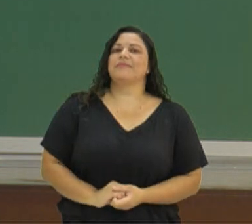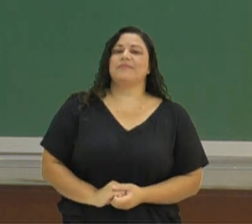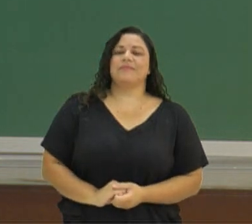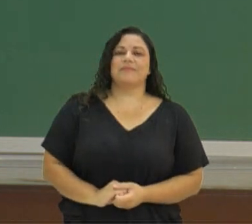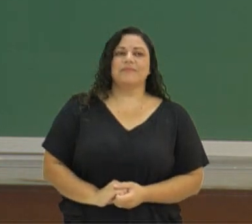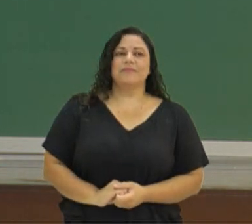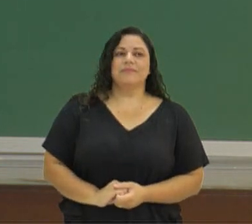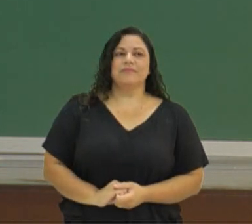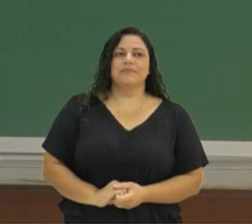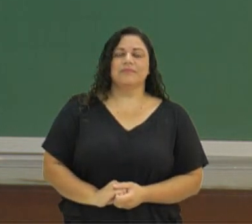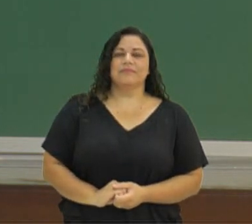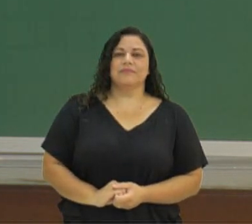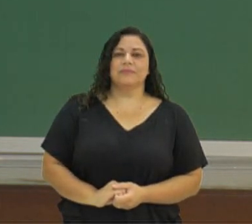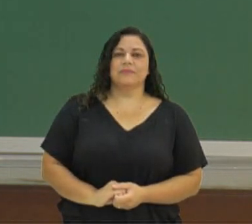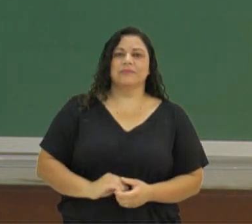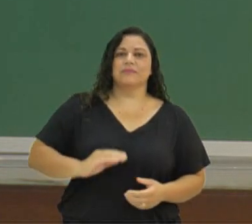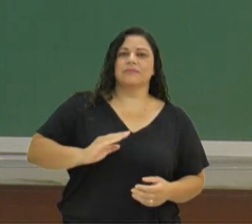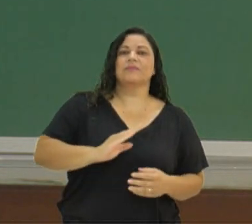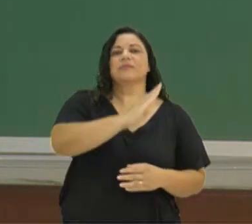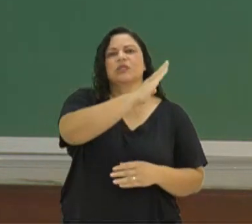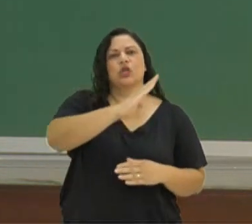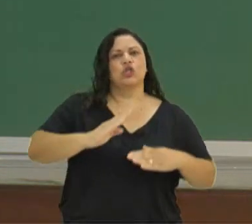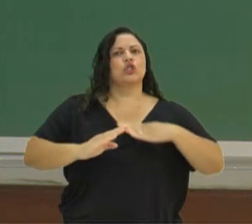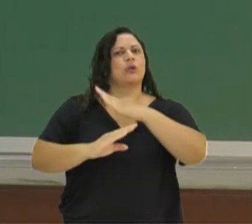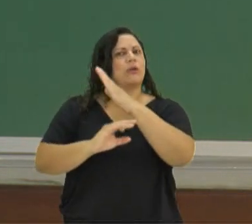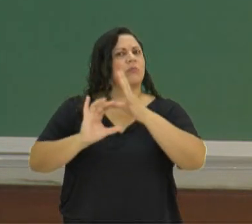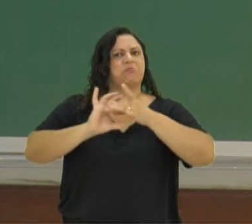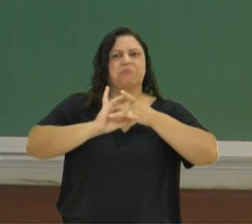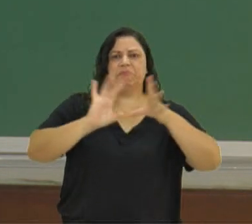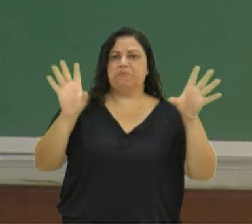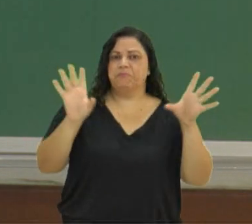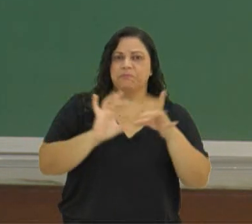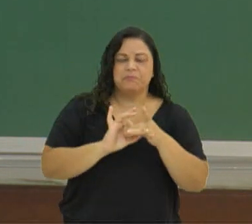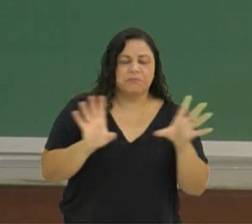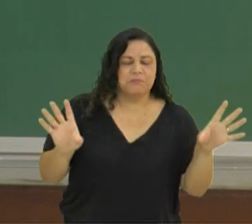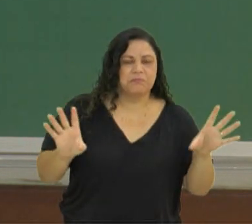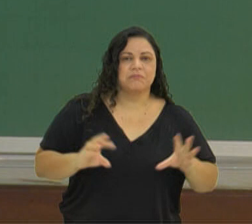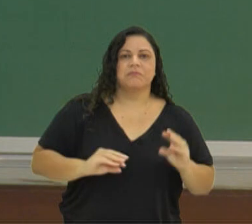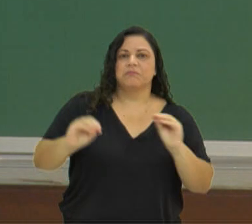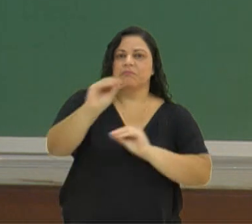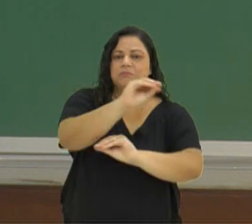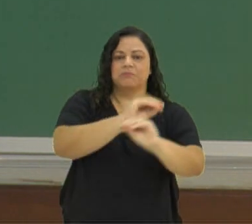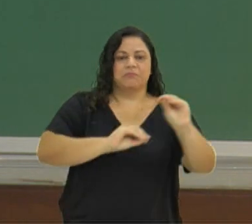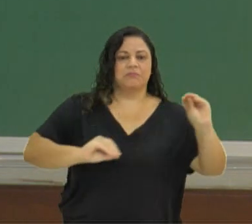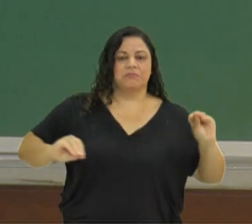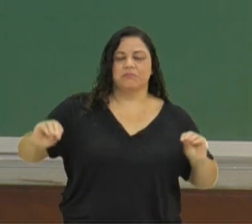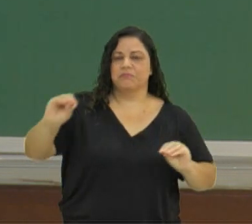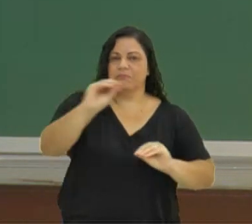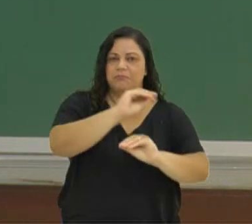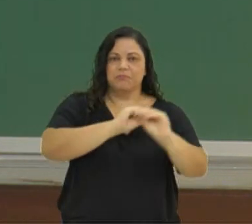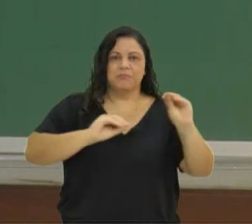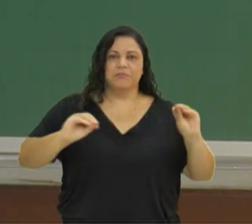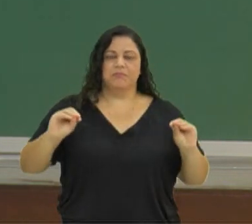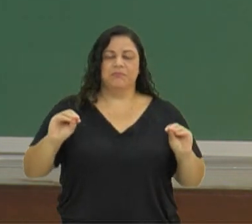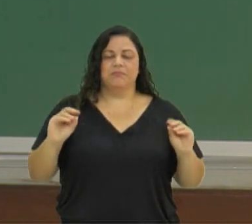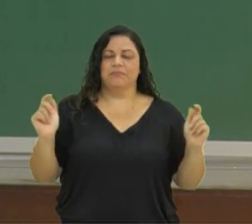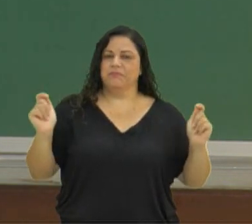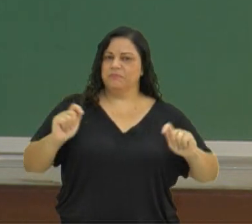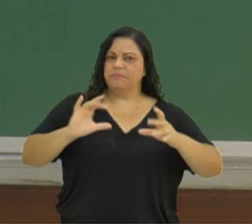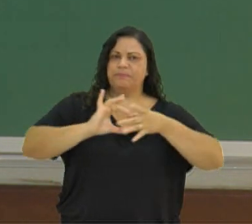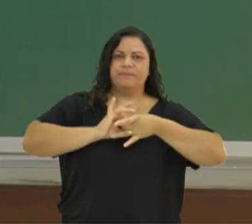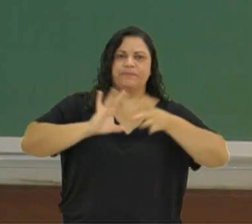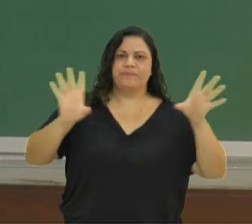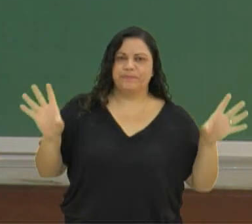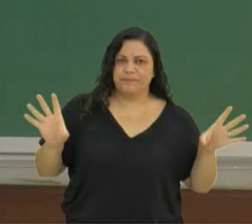também, olha só, as diagonais estão livres. Essa também, ó, horizontais, verticais,